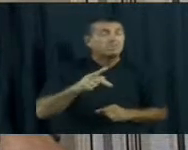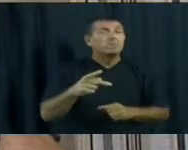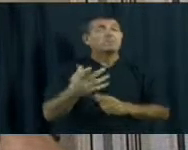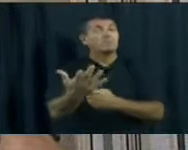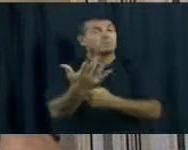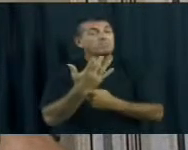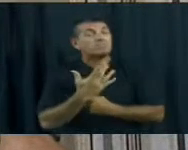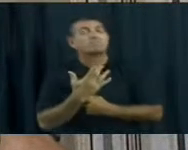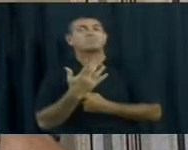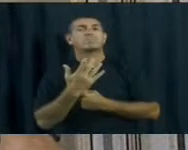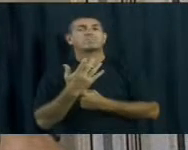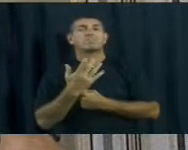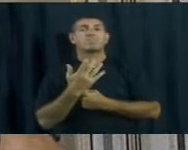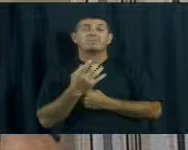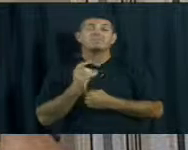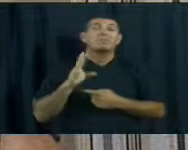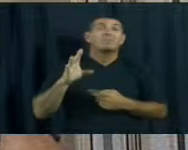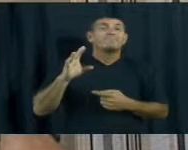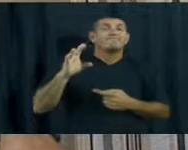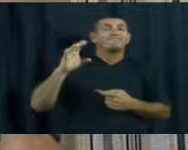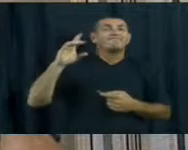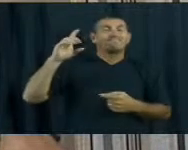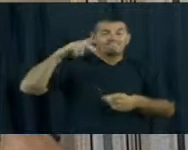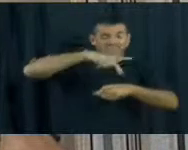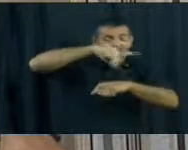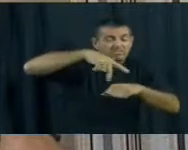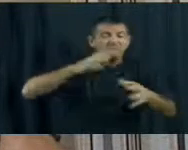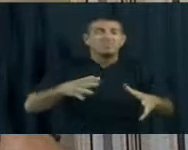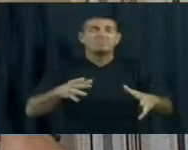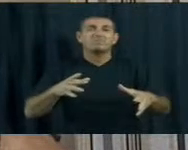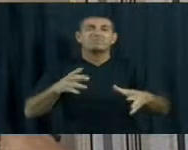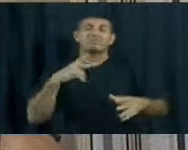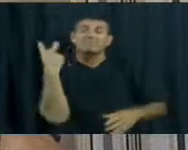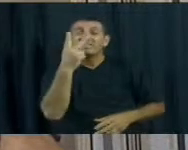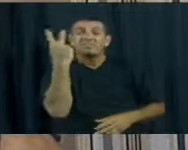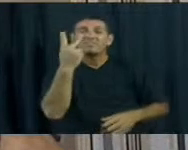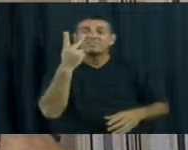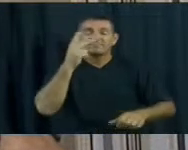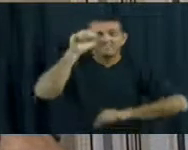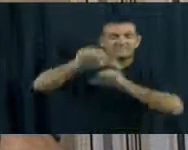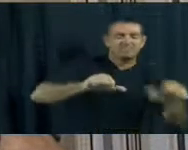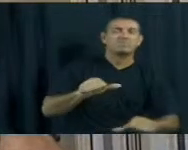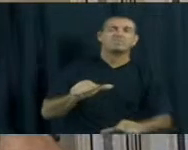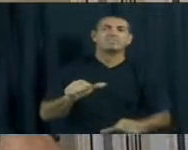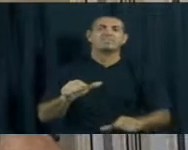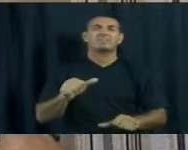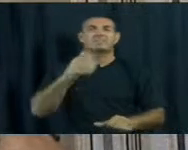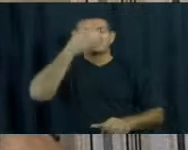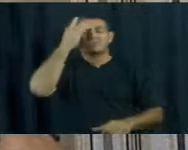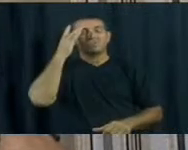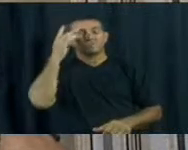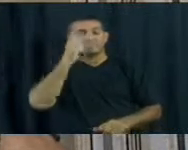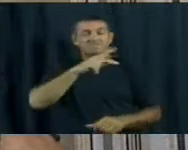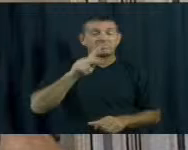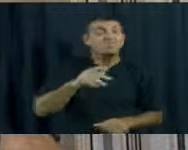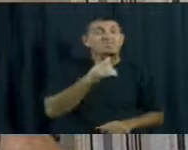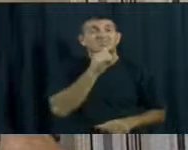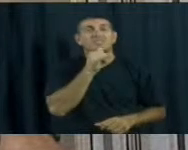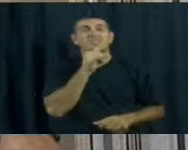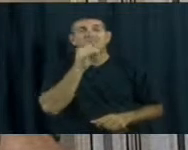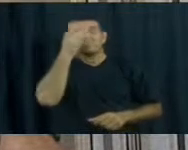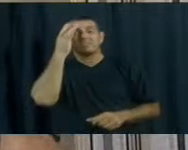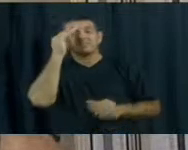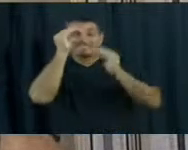Infelizmente, a gente vive num país em que os valores são invertidos e que essas pessoas, às vezes, não têm o reconhecimento que